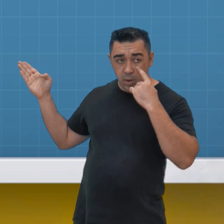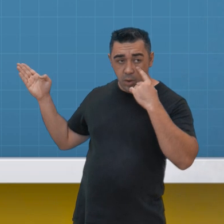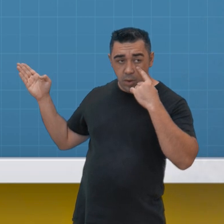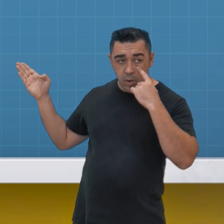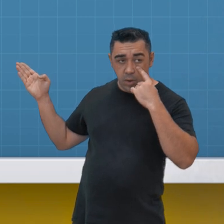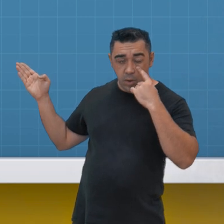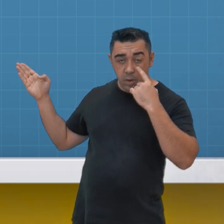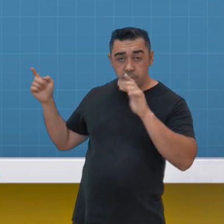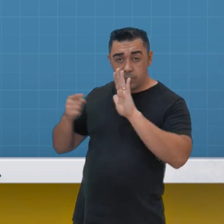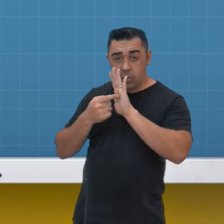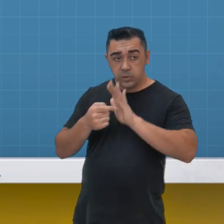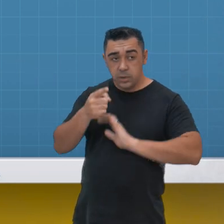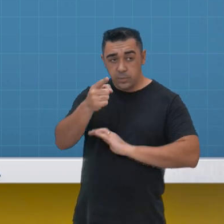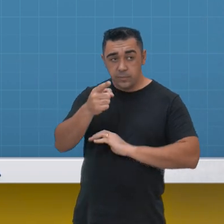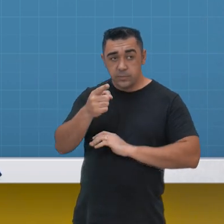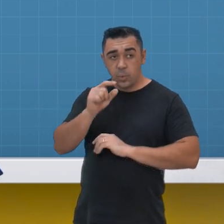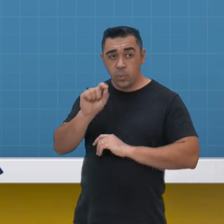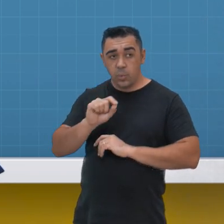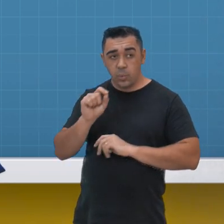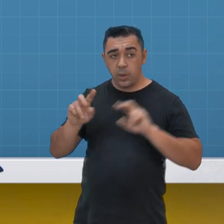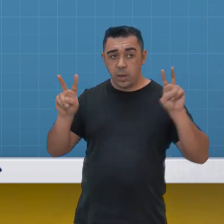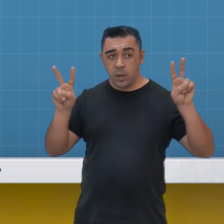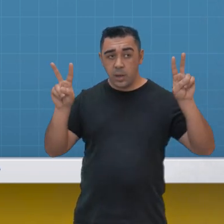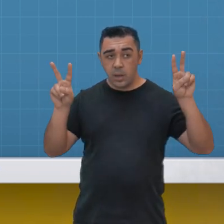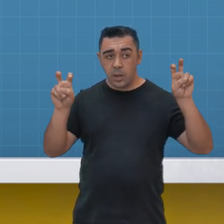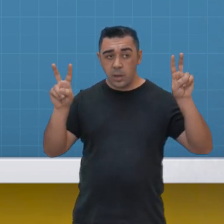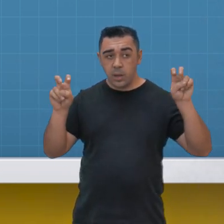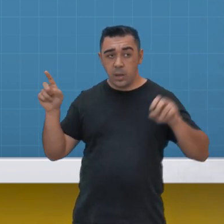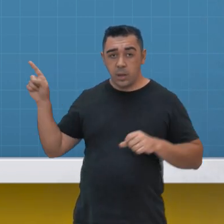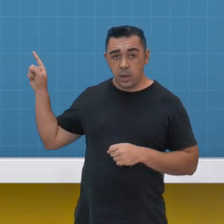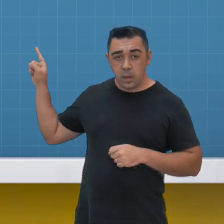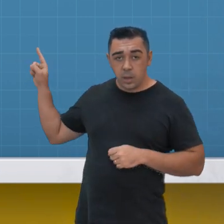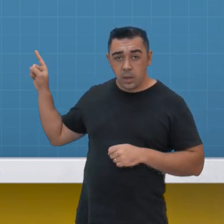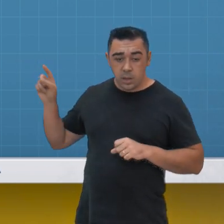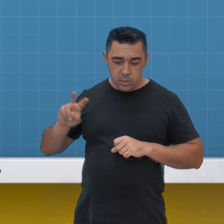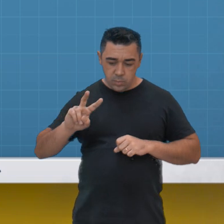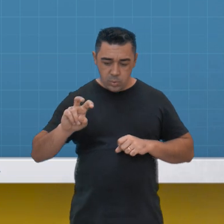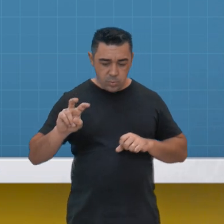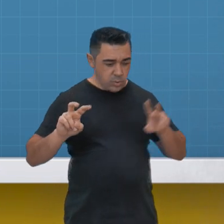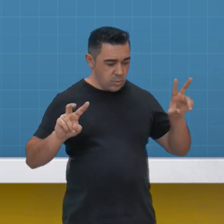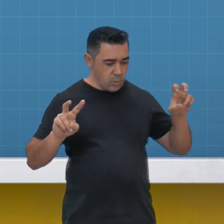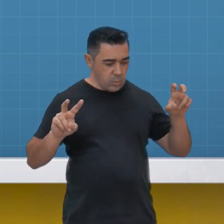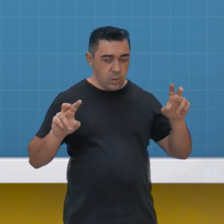aqui. Coloca no quadro o que são as aspas no texto.